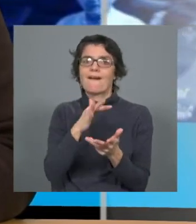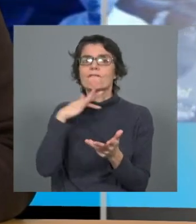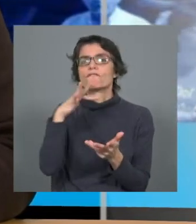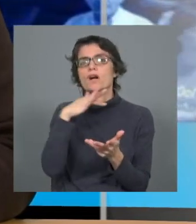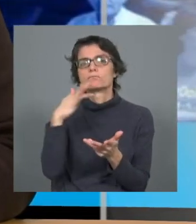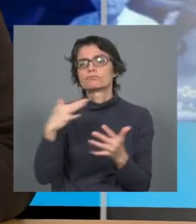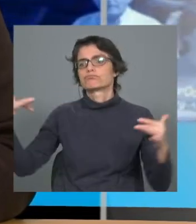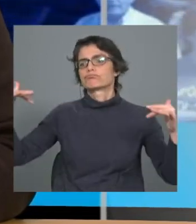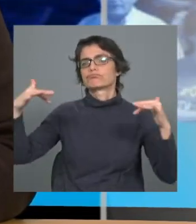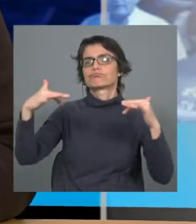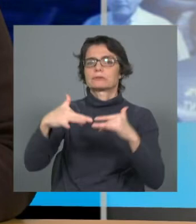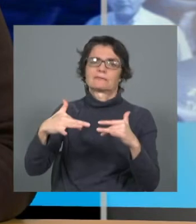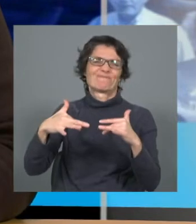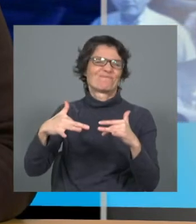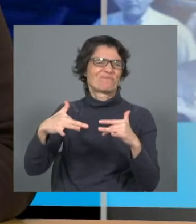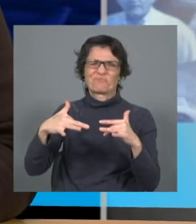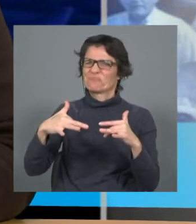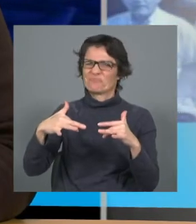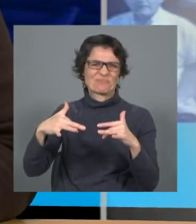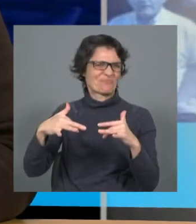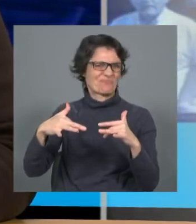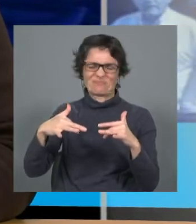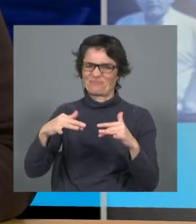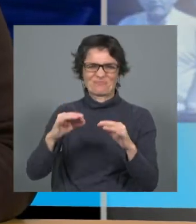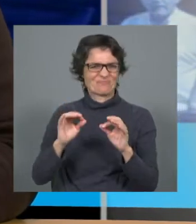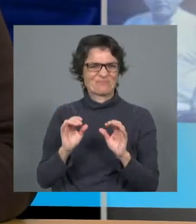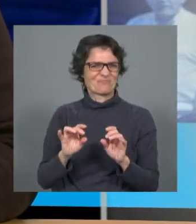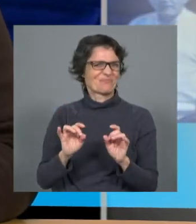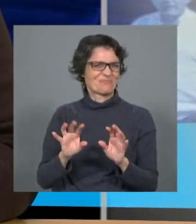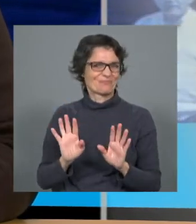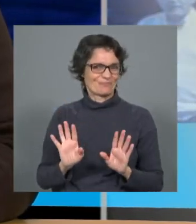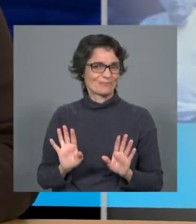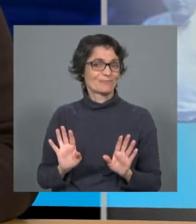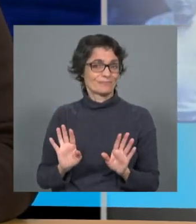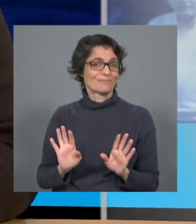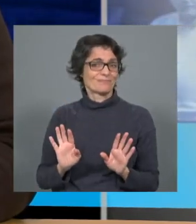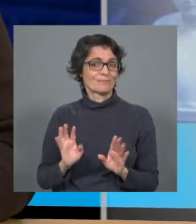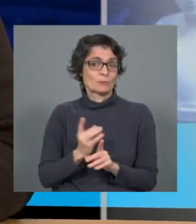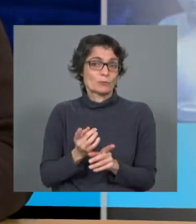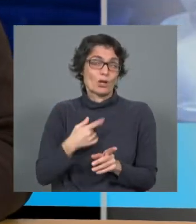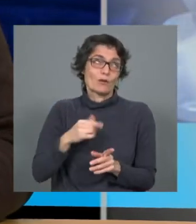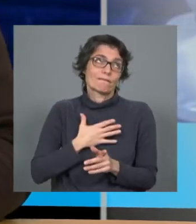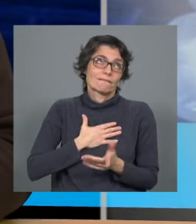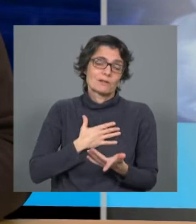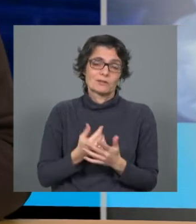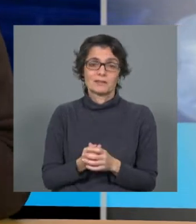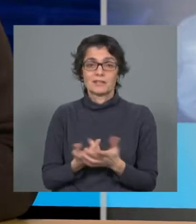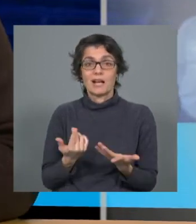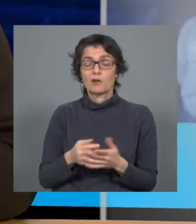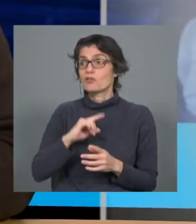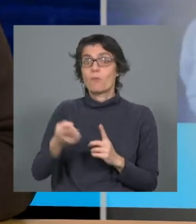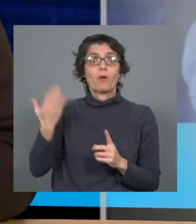que desejaríamos e que gostaríamos e que até já nem estamos assim tão habituados, porque o ano